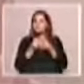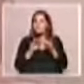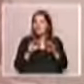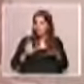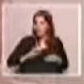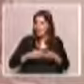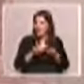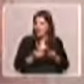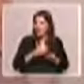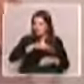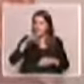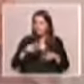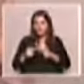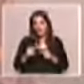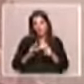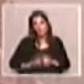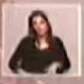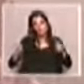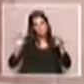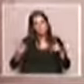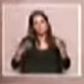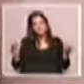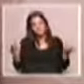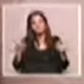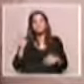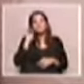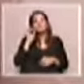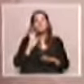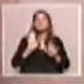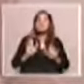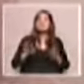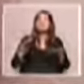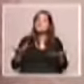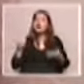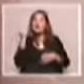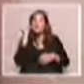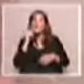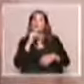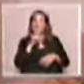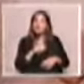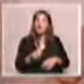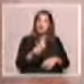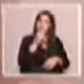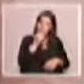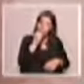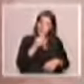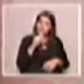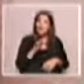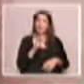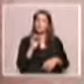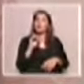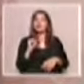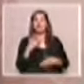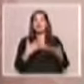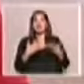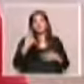queijo Serra da Estrela ou outro queijo tradicional. Portanto, é importante aqui ver como é que nós podemos consumir essas 40 gramas